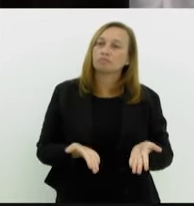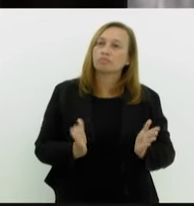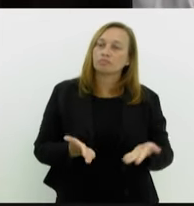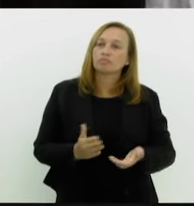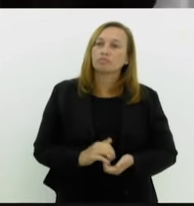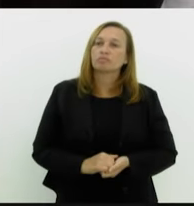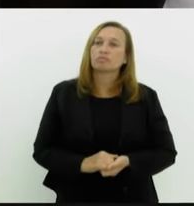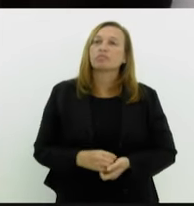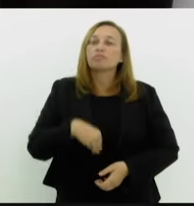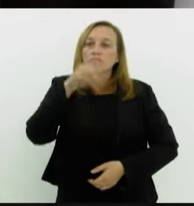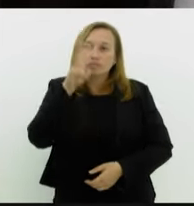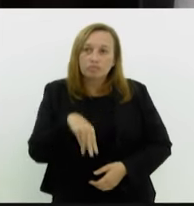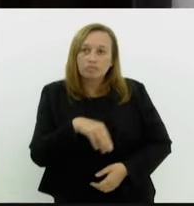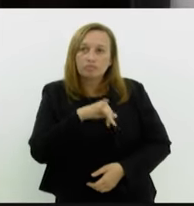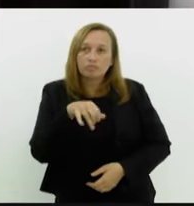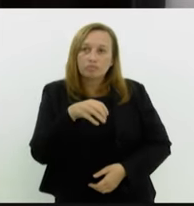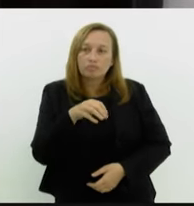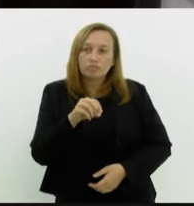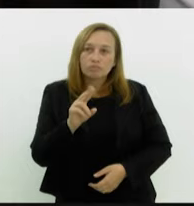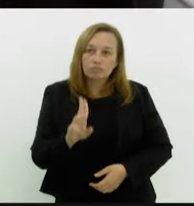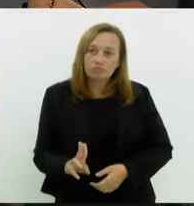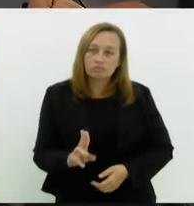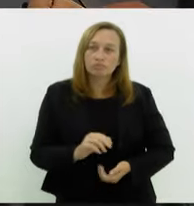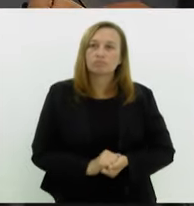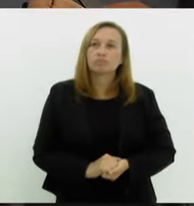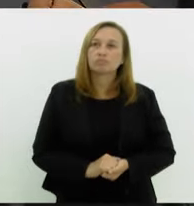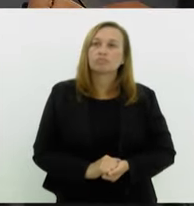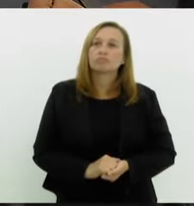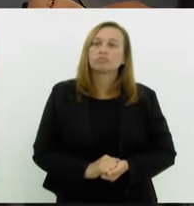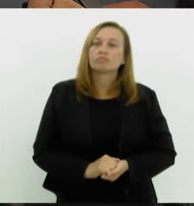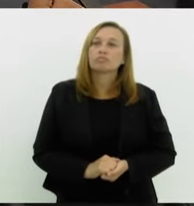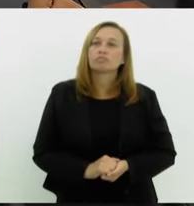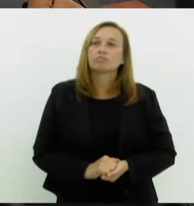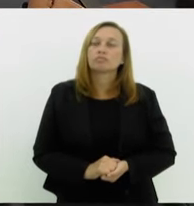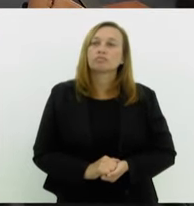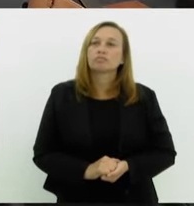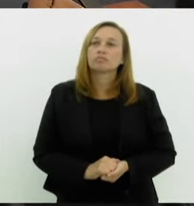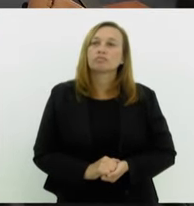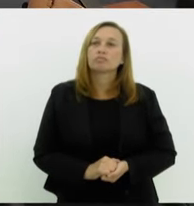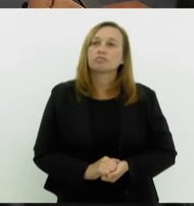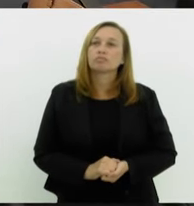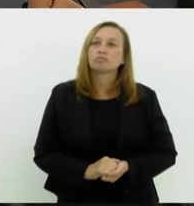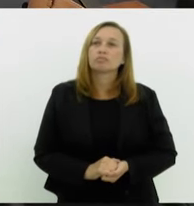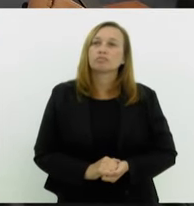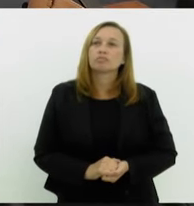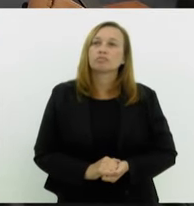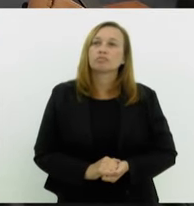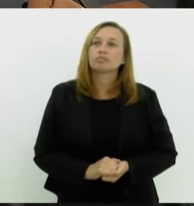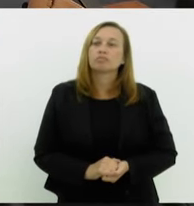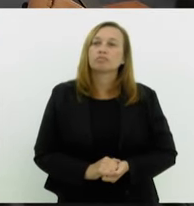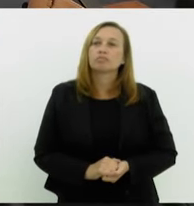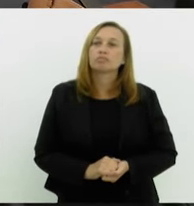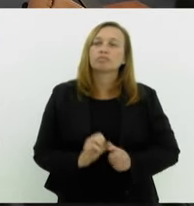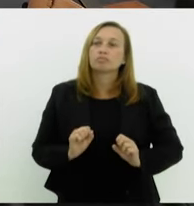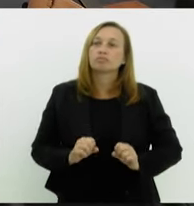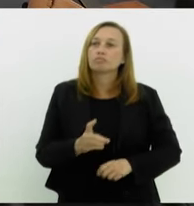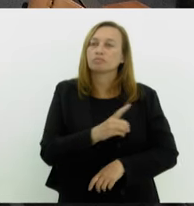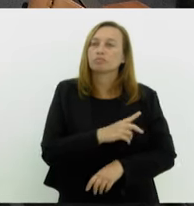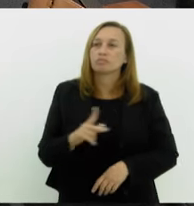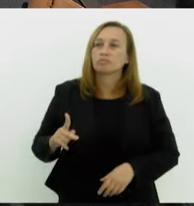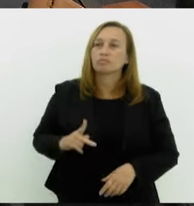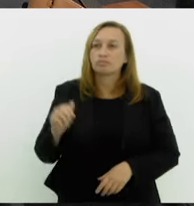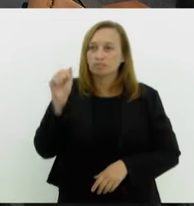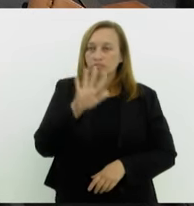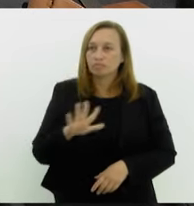quem Ju nós vamos passar agora para a a nossa querida e defensora Pública